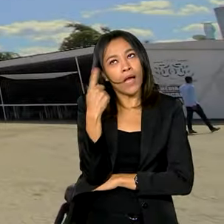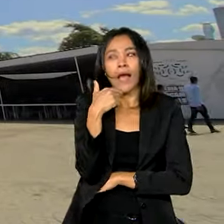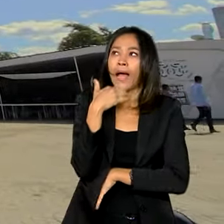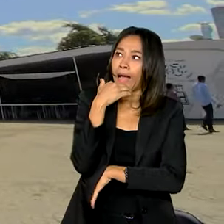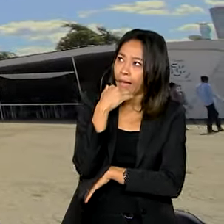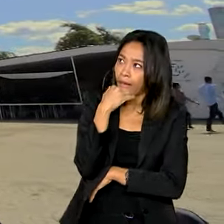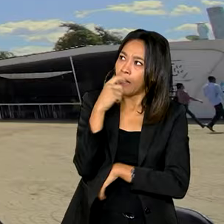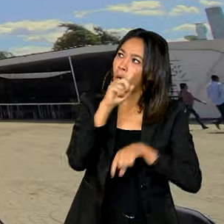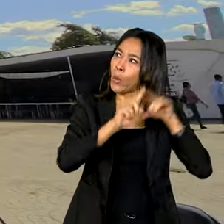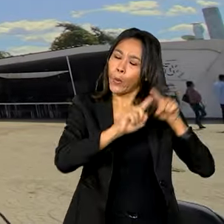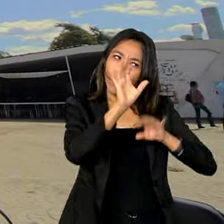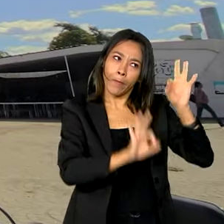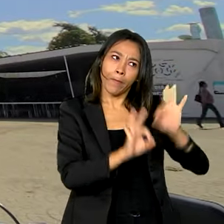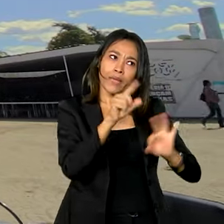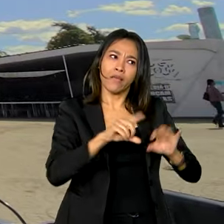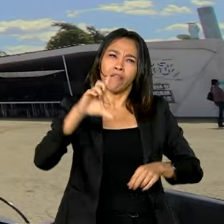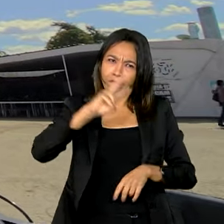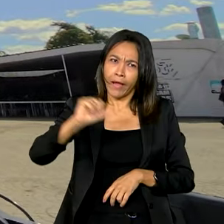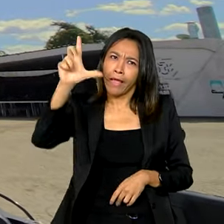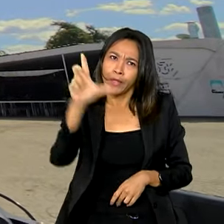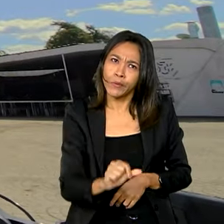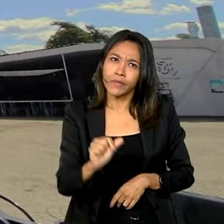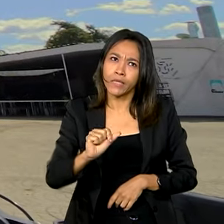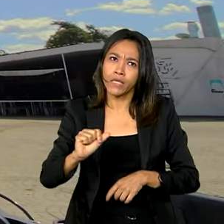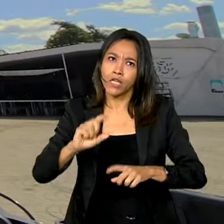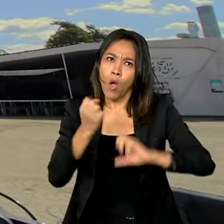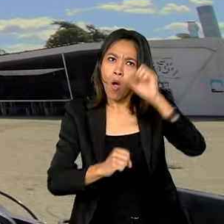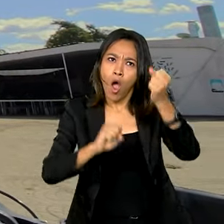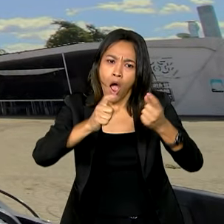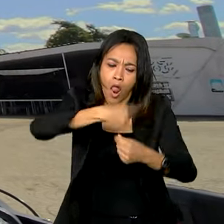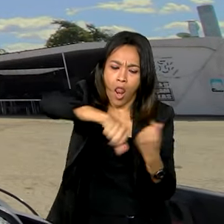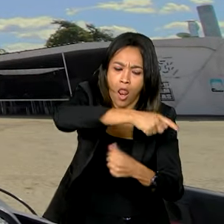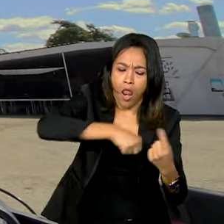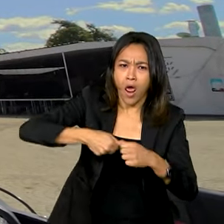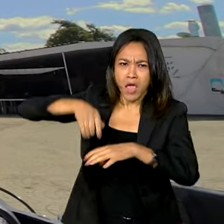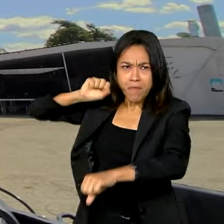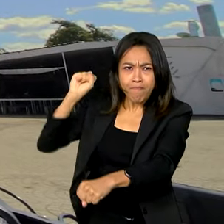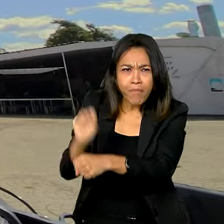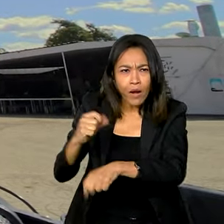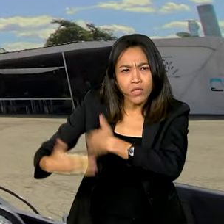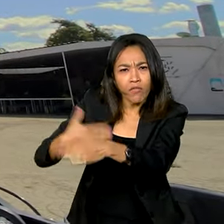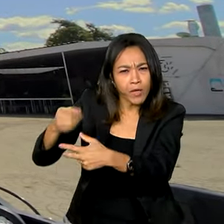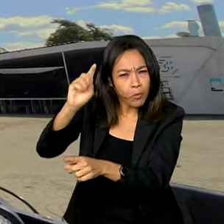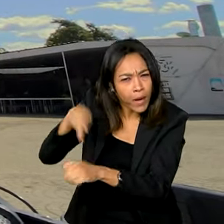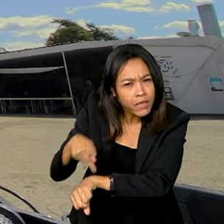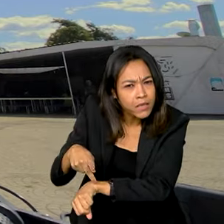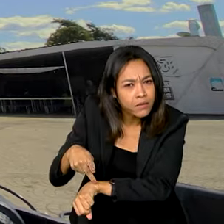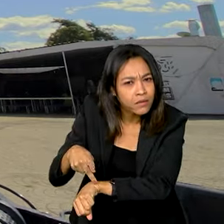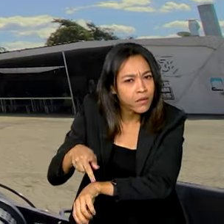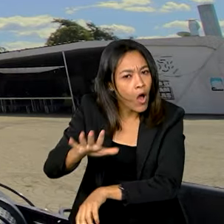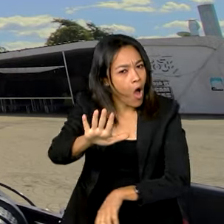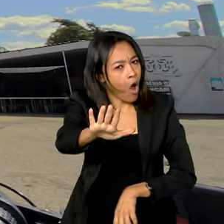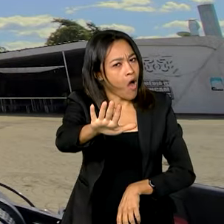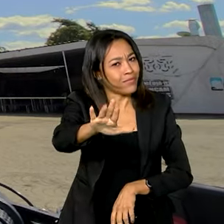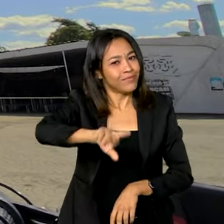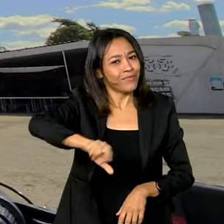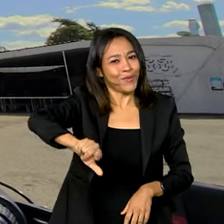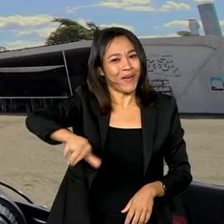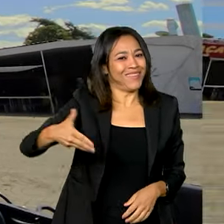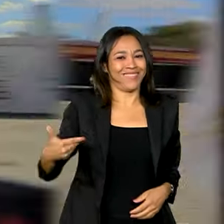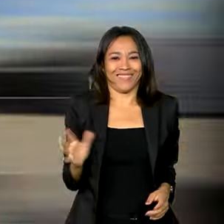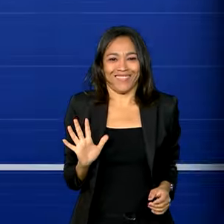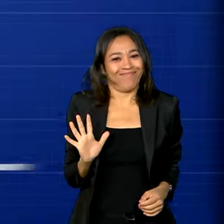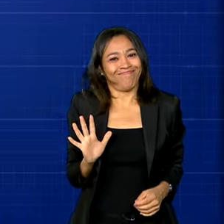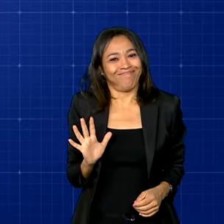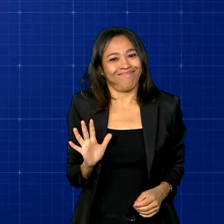que um plano assim vai reduzir a atividade econômica e frear o desenvolvimento do país. Mas olha, é exatamente o